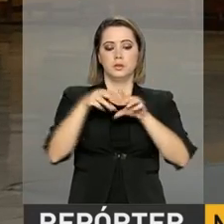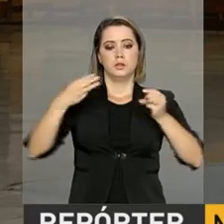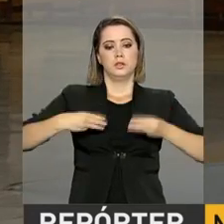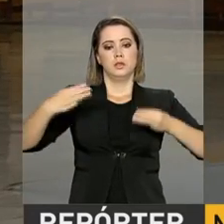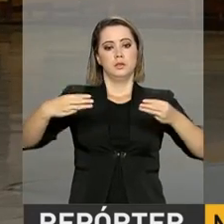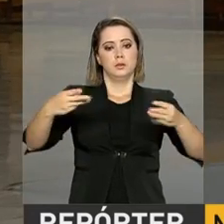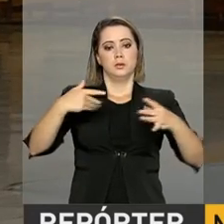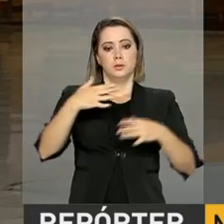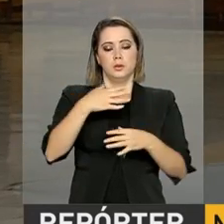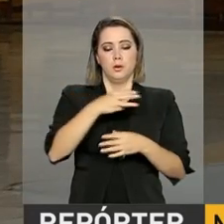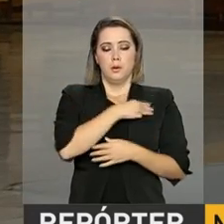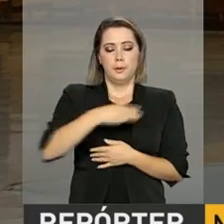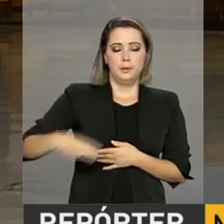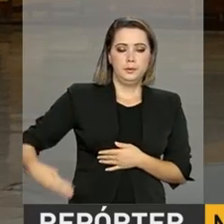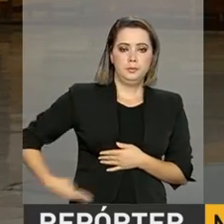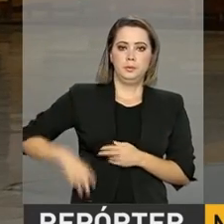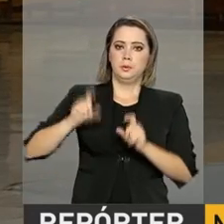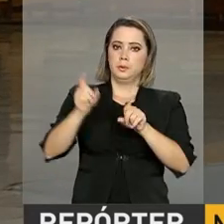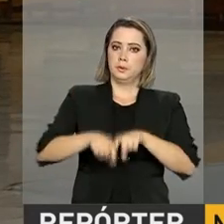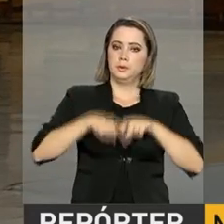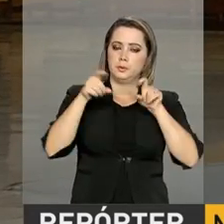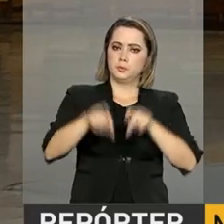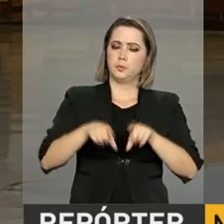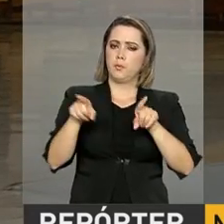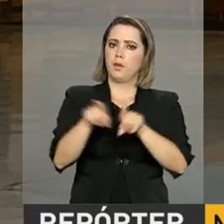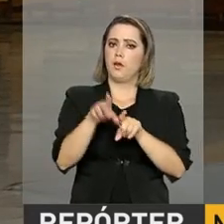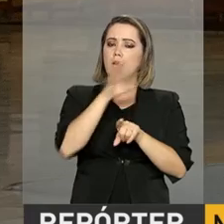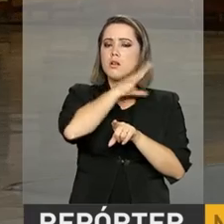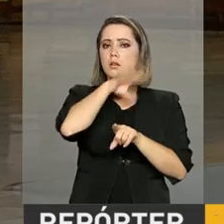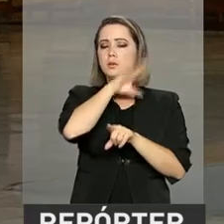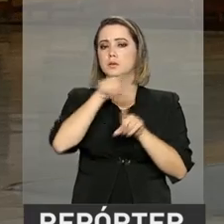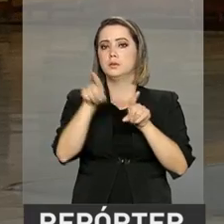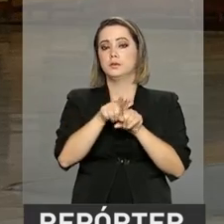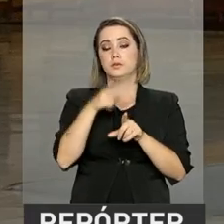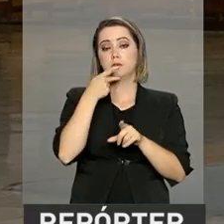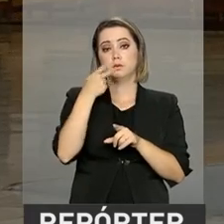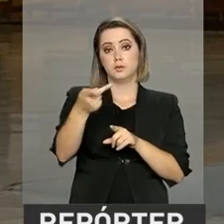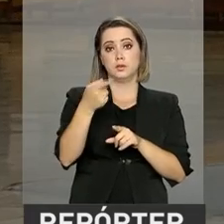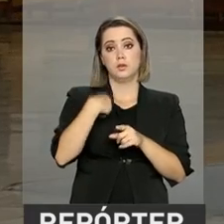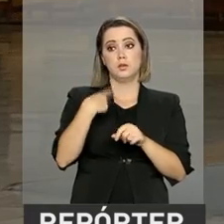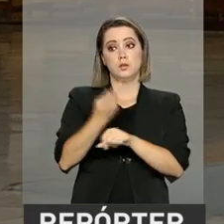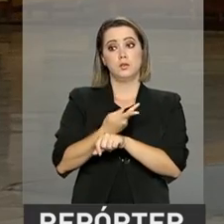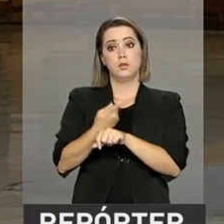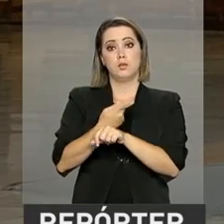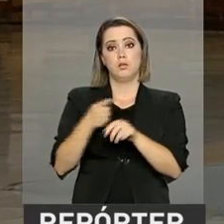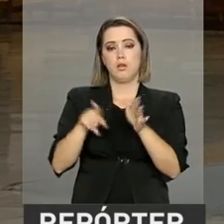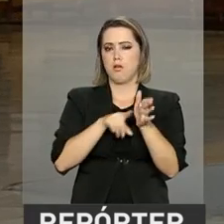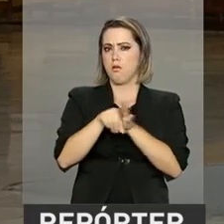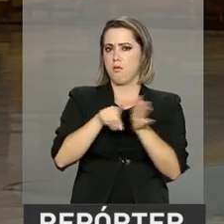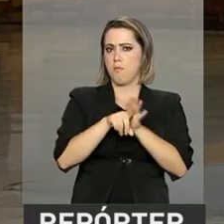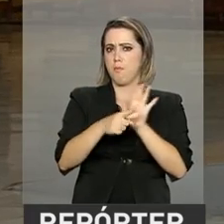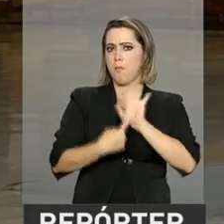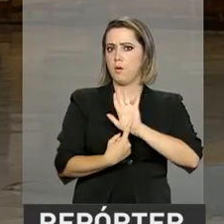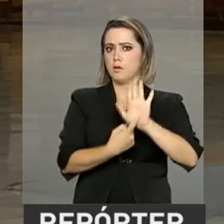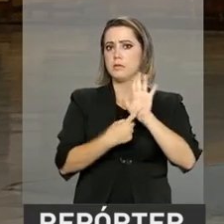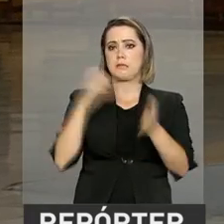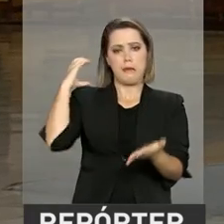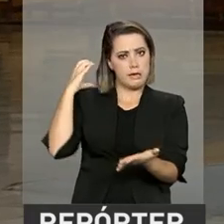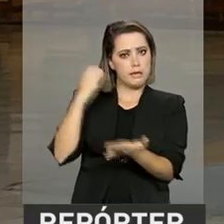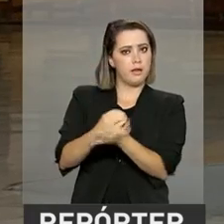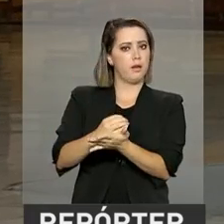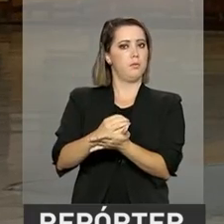agricultura pecuária e Abastecimento afirmou que as investigações da Polícia Federal indicam crime contra a população